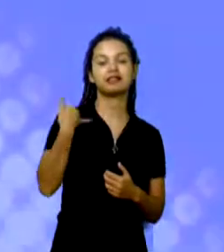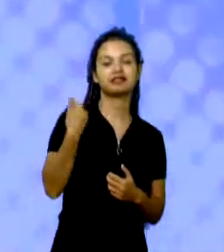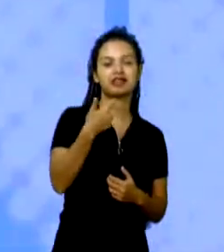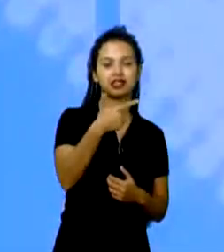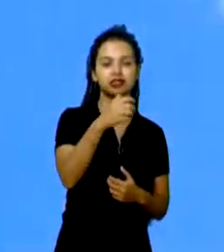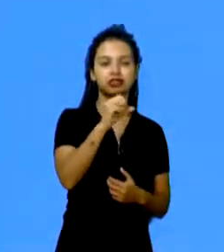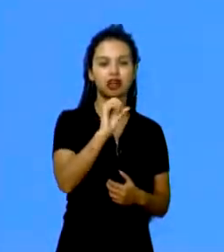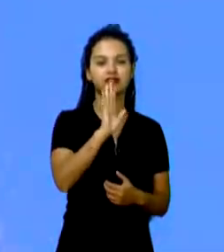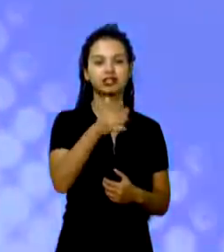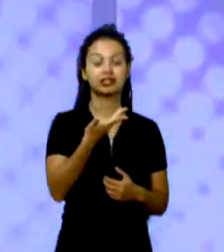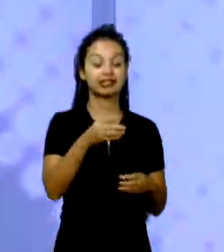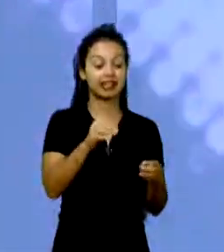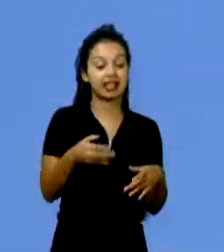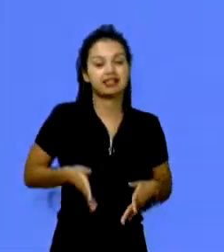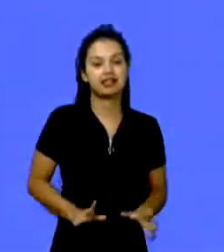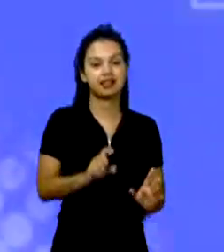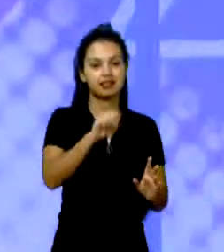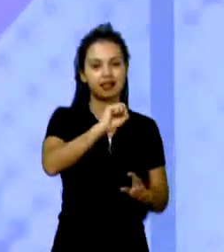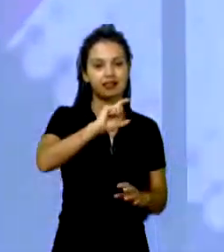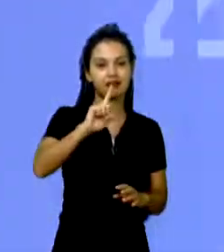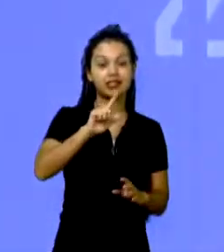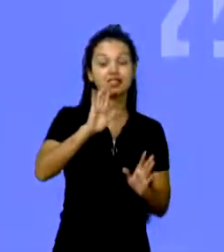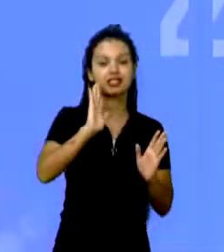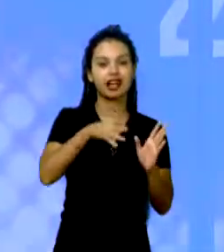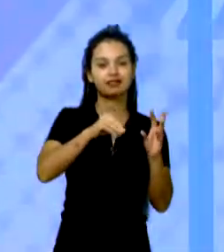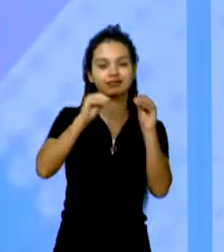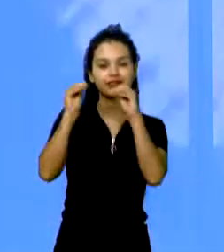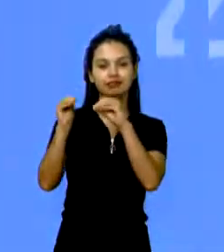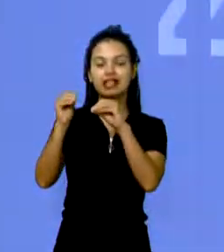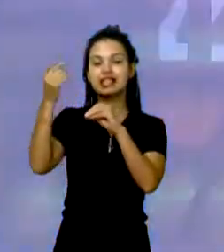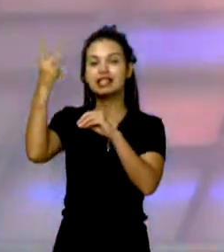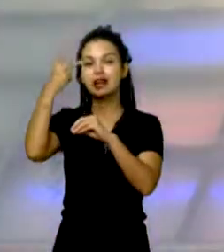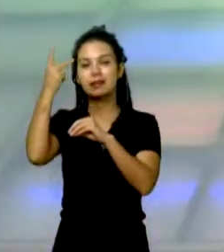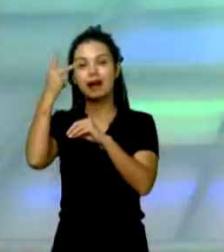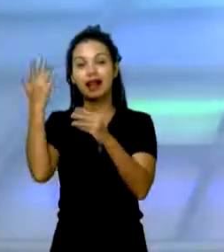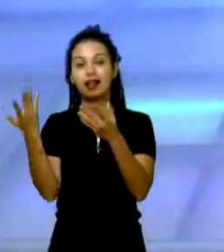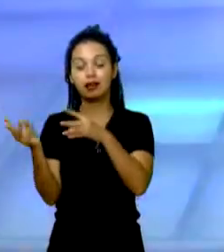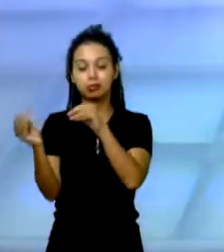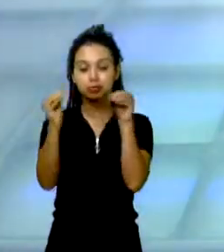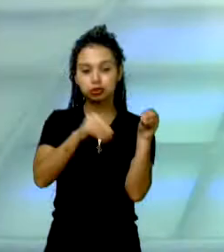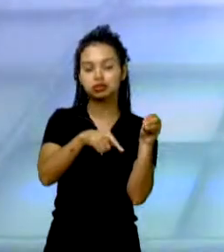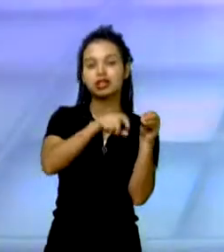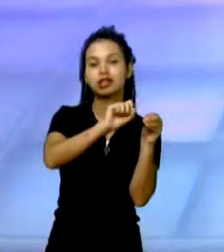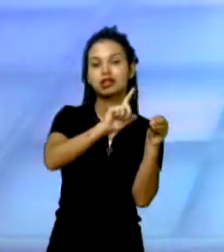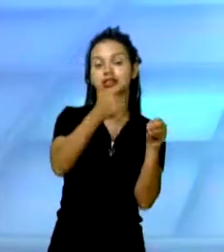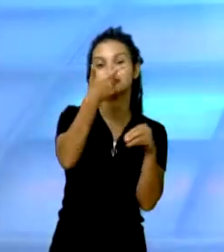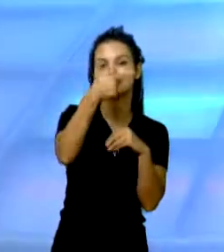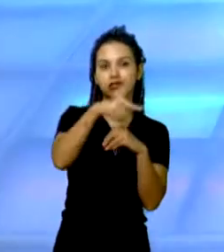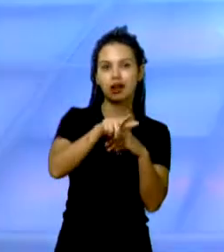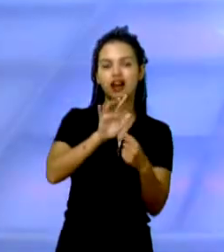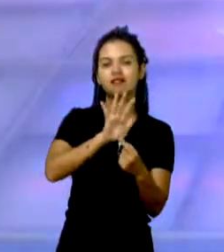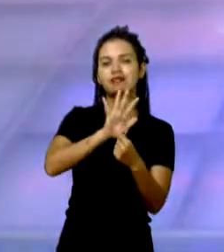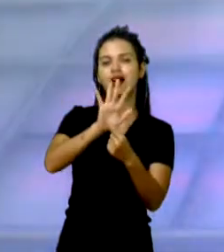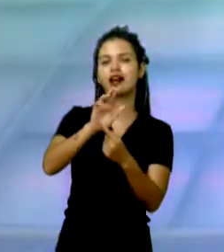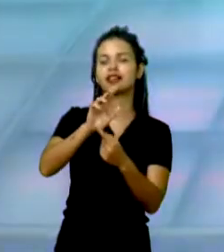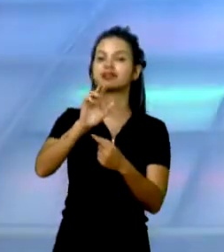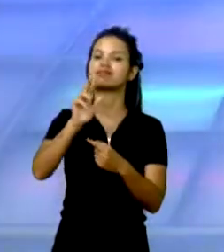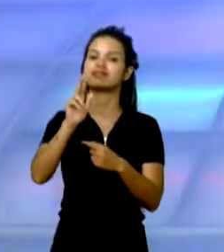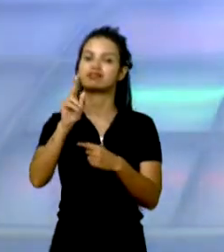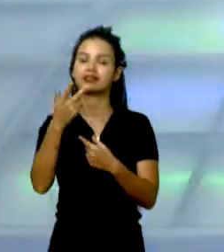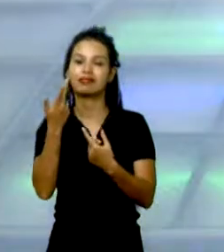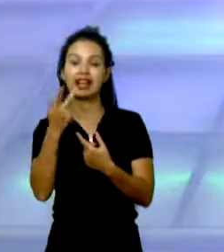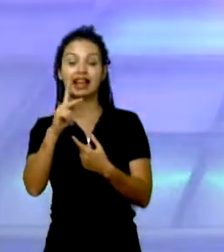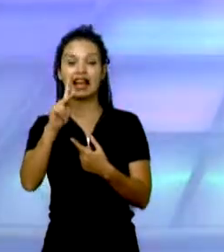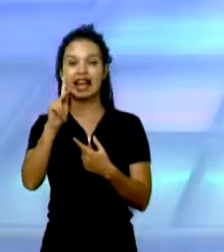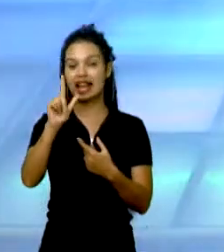em São Paulo e agora voltou para a ilha e levanta a bandeira do movimento LGBT, que, enfim, fala pra gente como é que tá sendo para